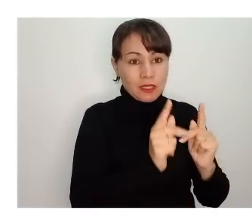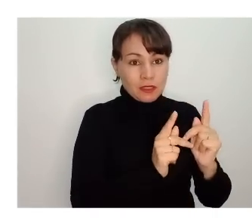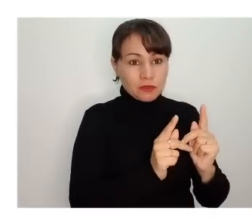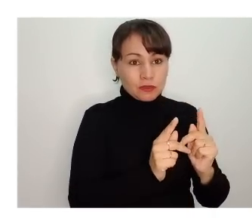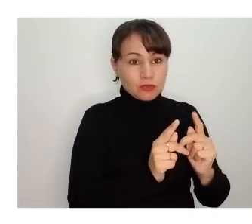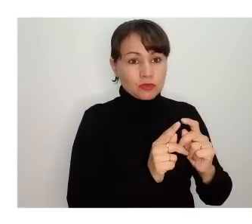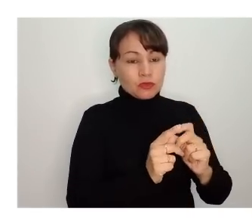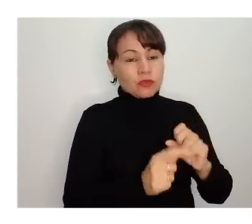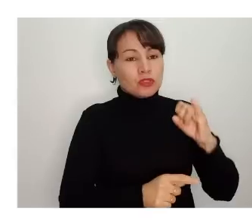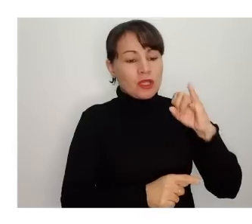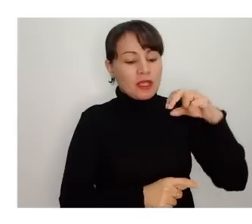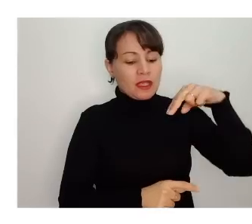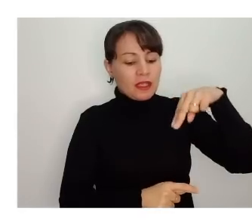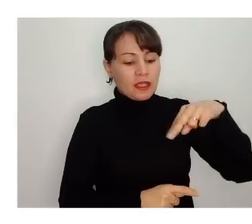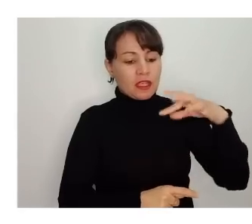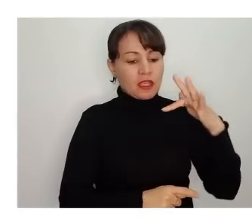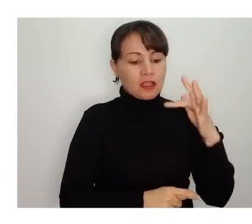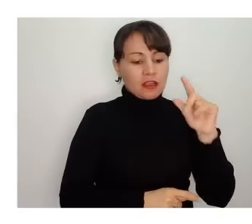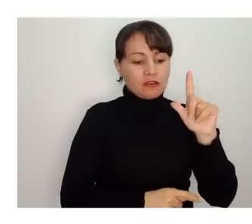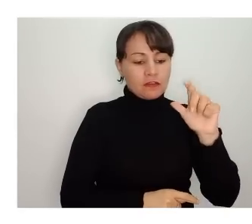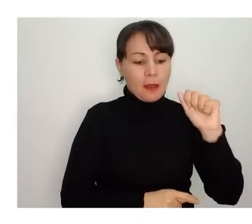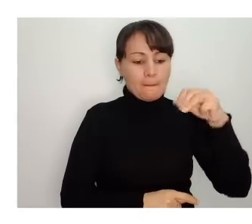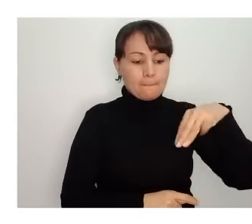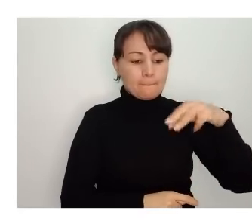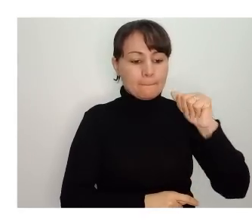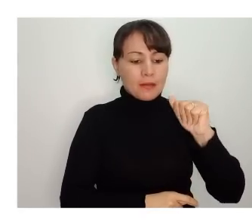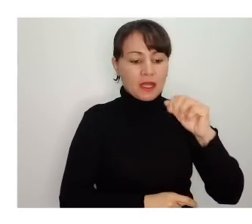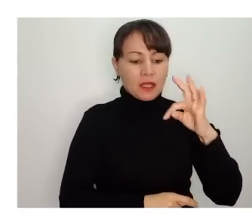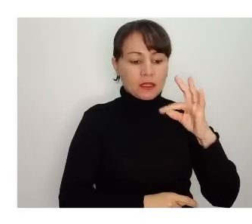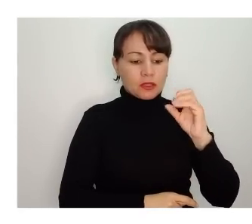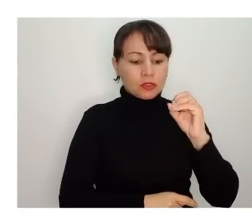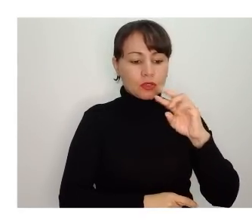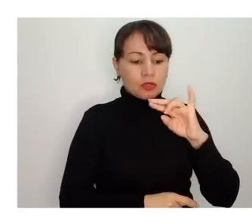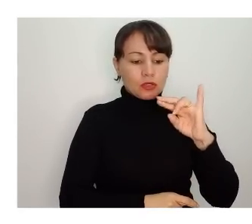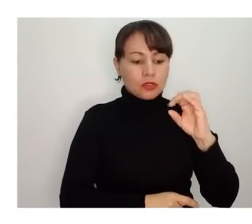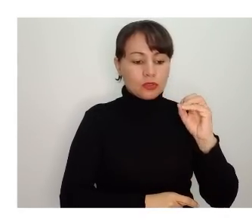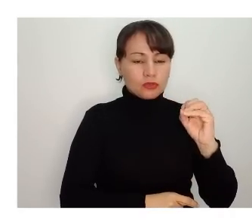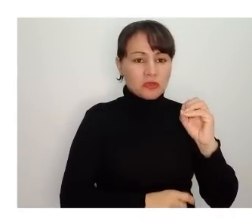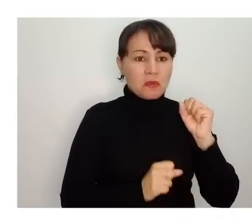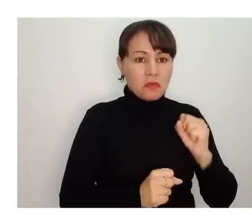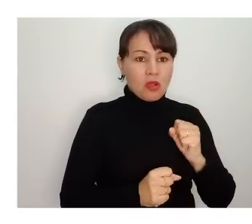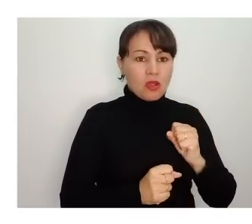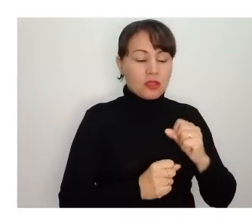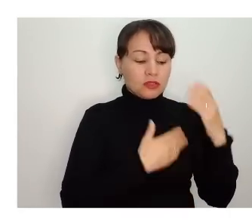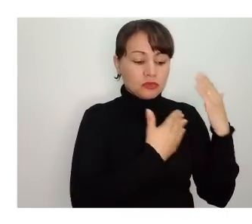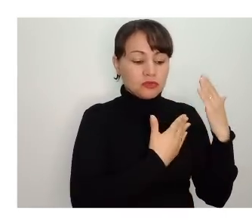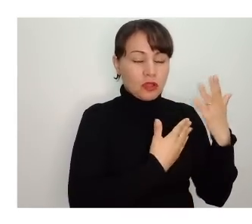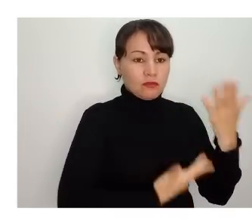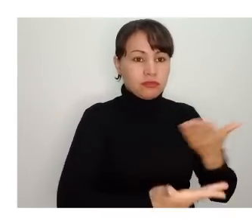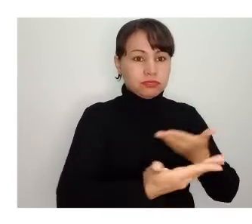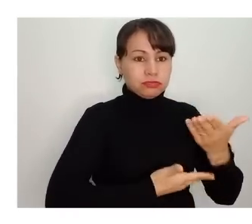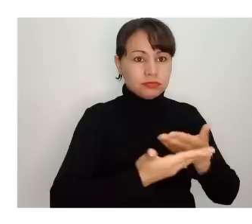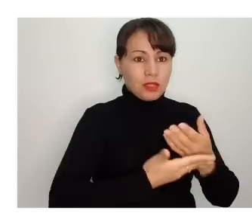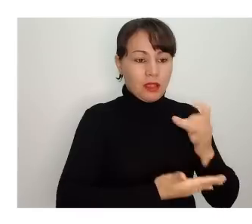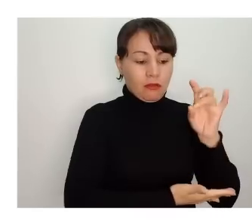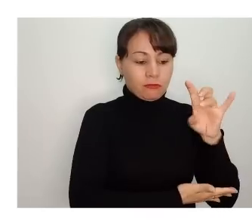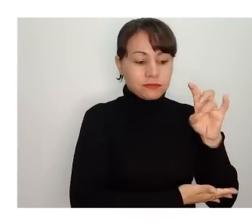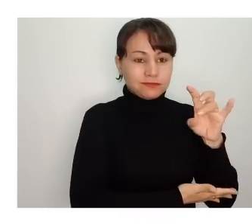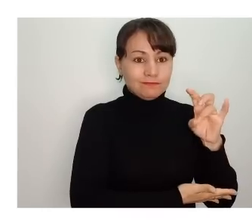Processos inflamatórios crônicos. O adolescente pode se envolver com o uso de substâncias,